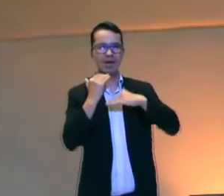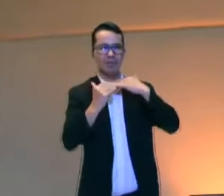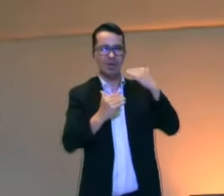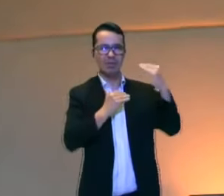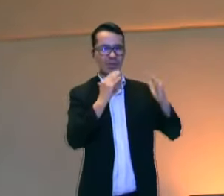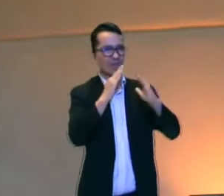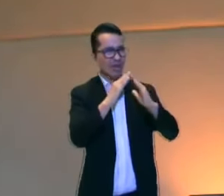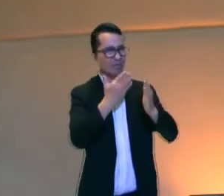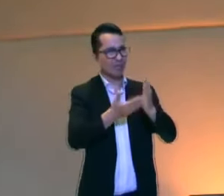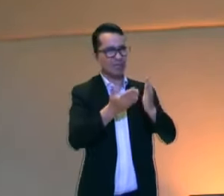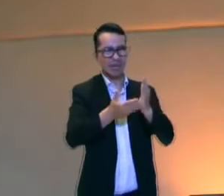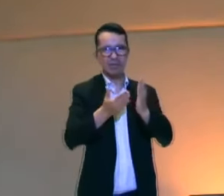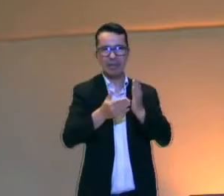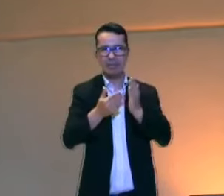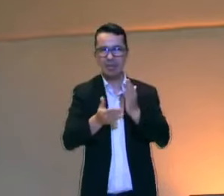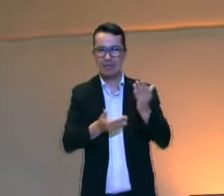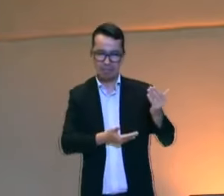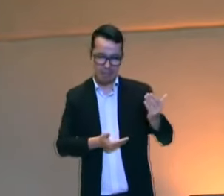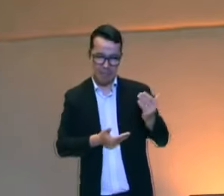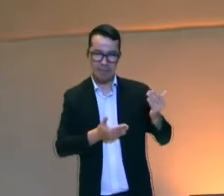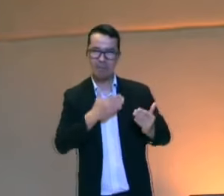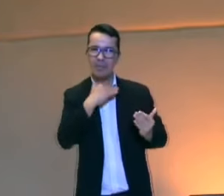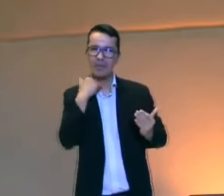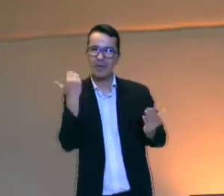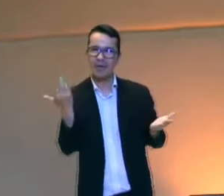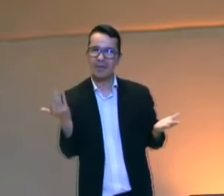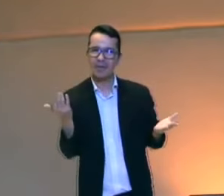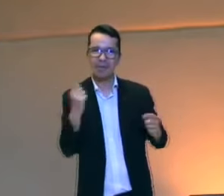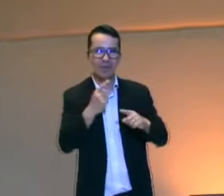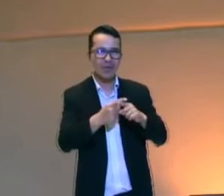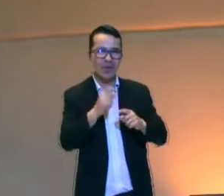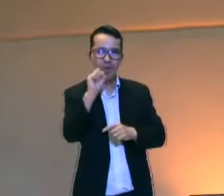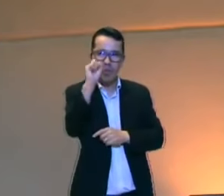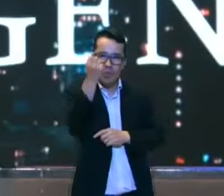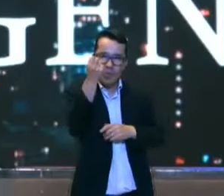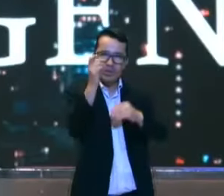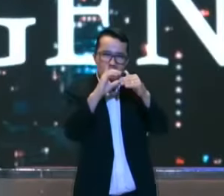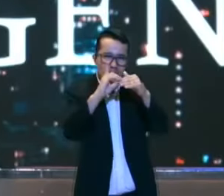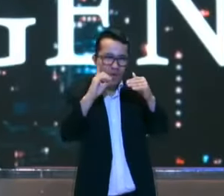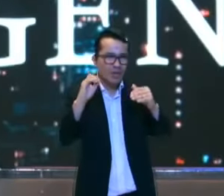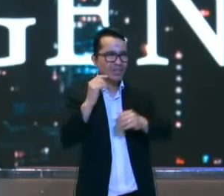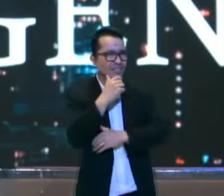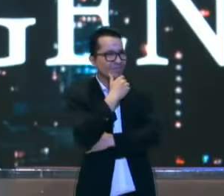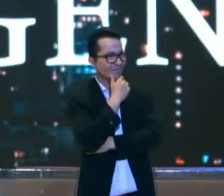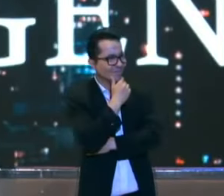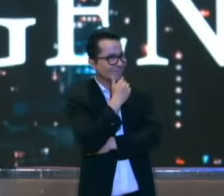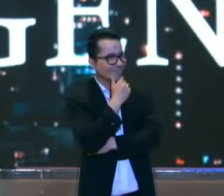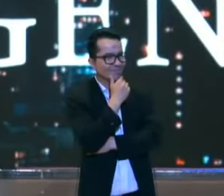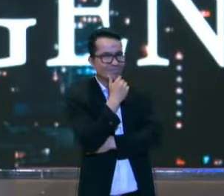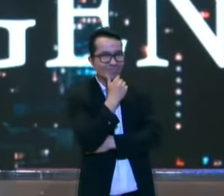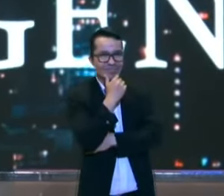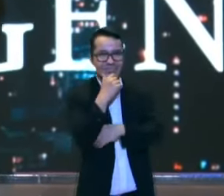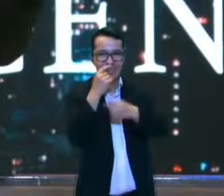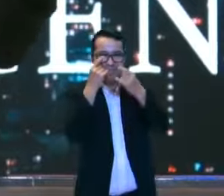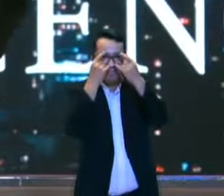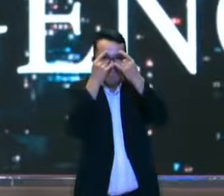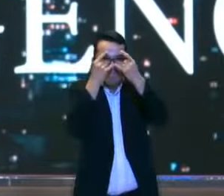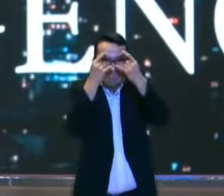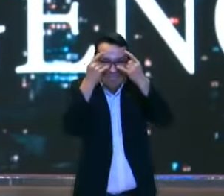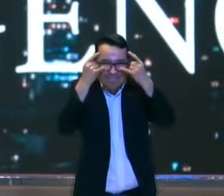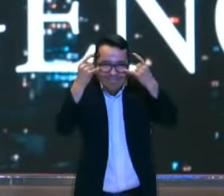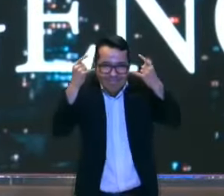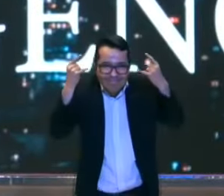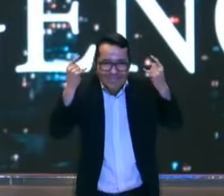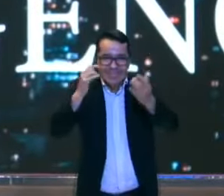olhos, ou dos recursos, dos bens. Mas o inimigo fica o tempo inteiro com